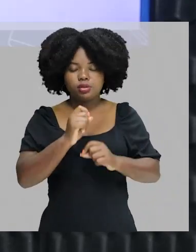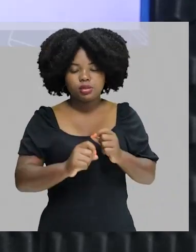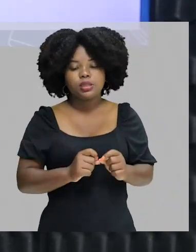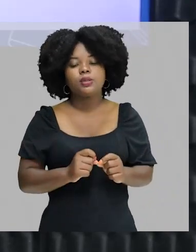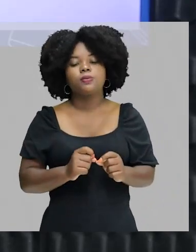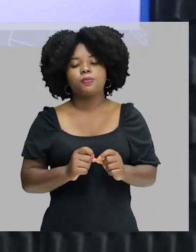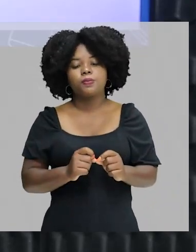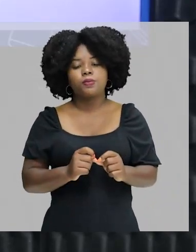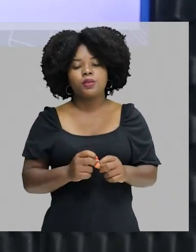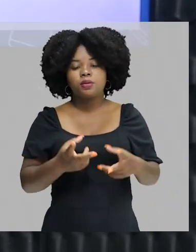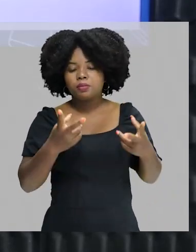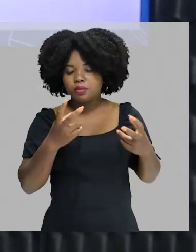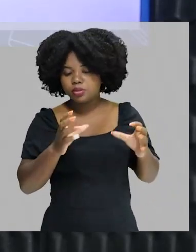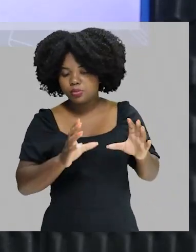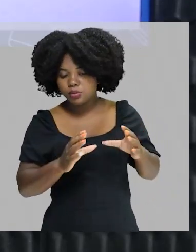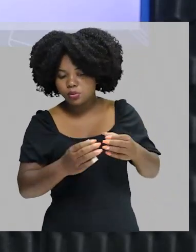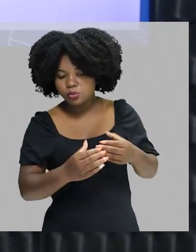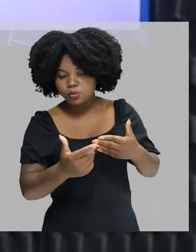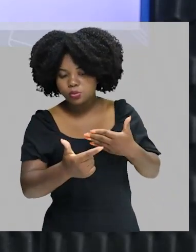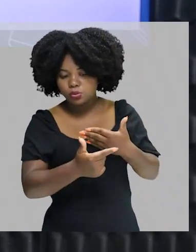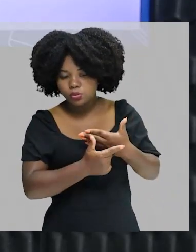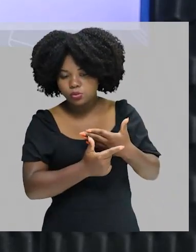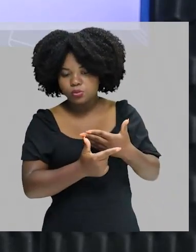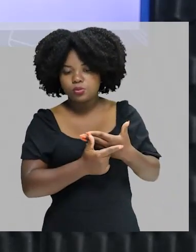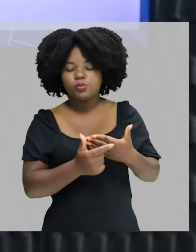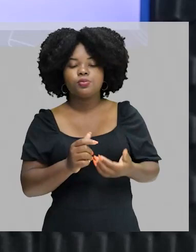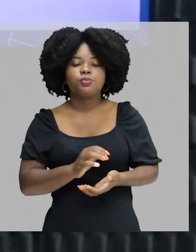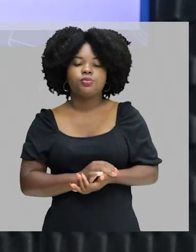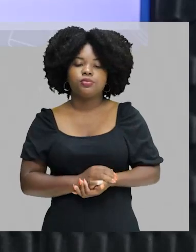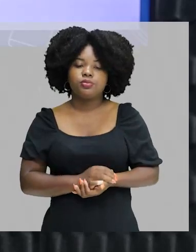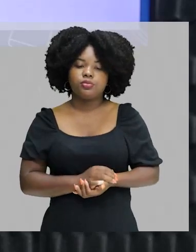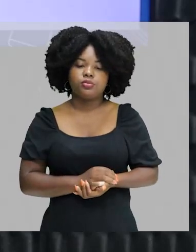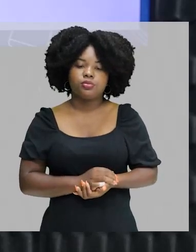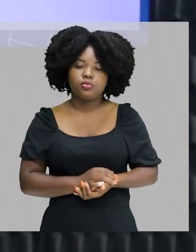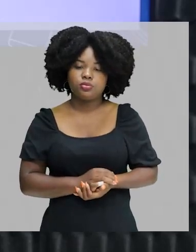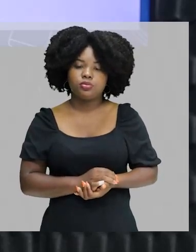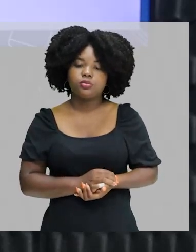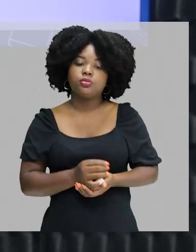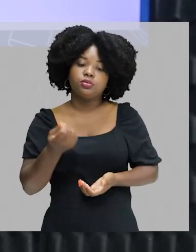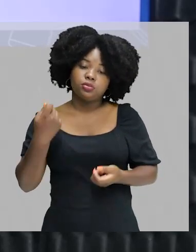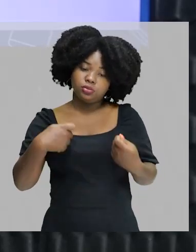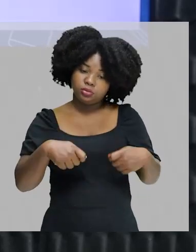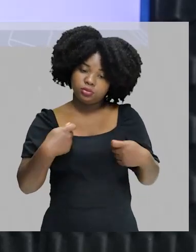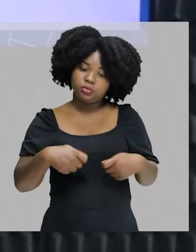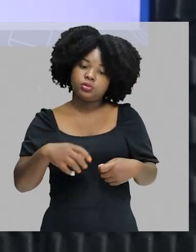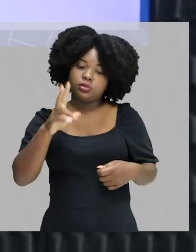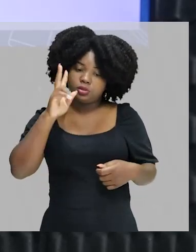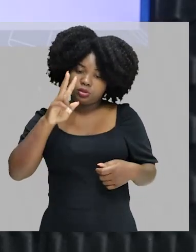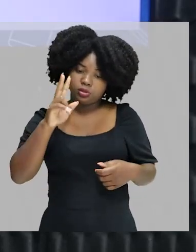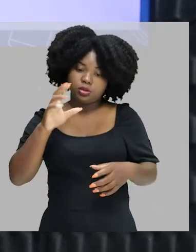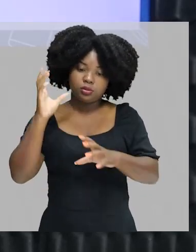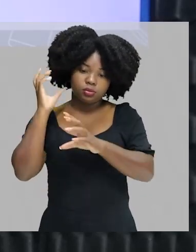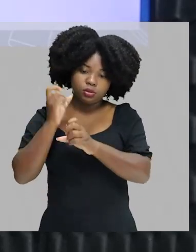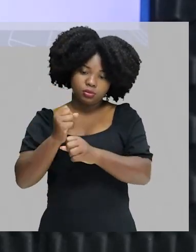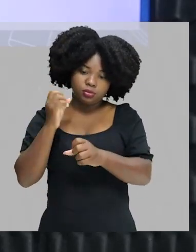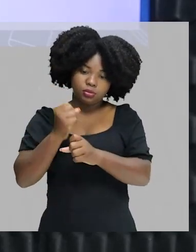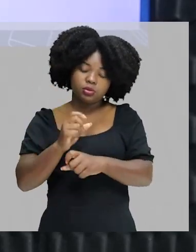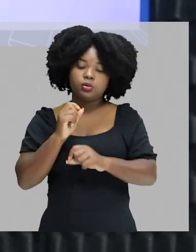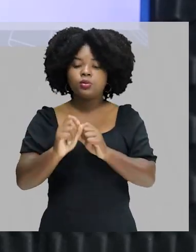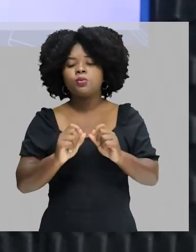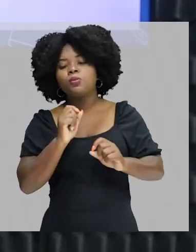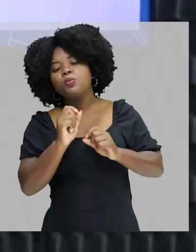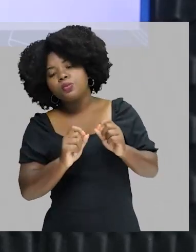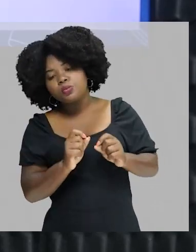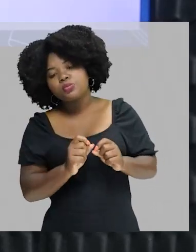a identificação de grupos funcionais. Então, a gente precisa relembrar o que é um álcool, o que é uma